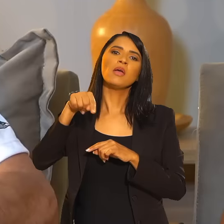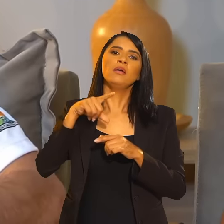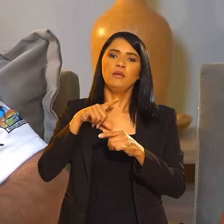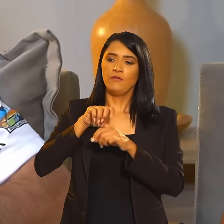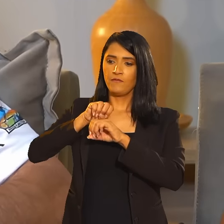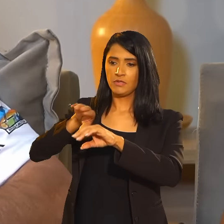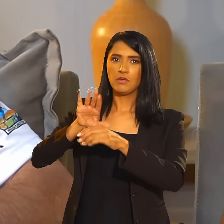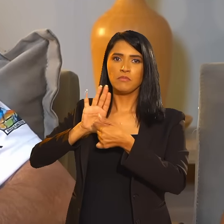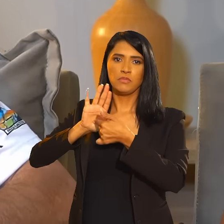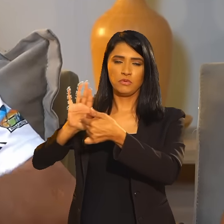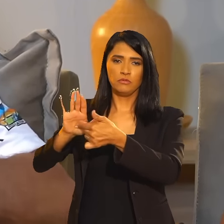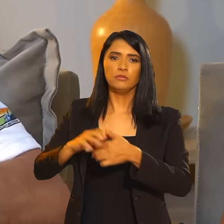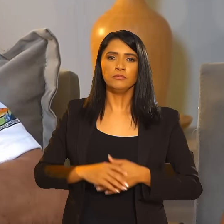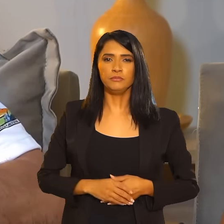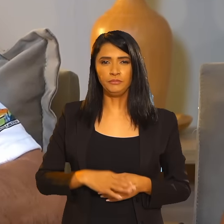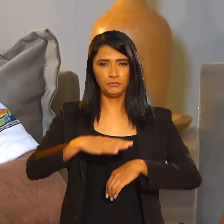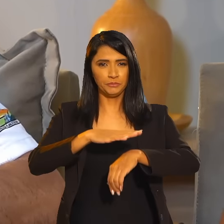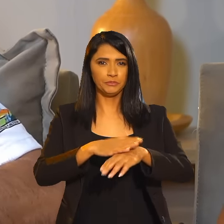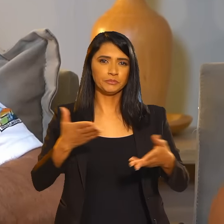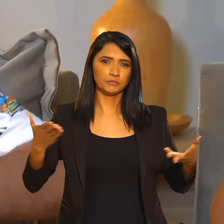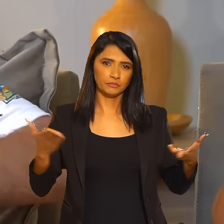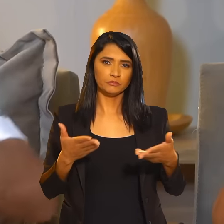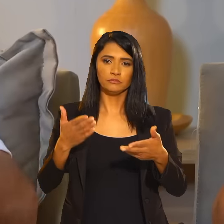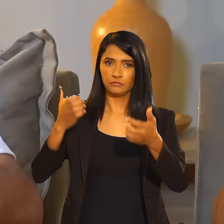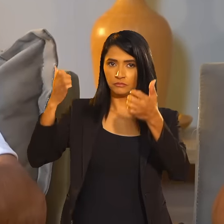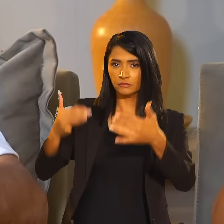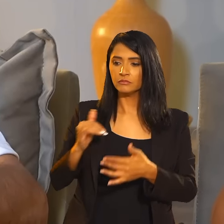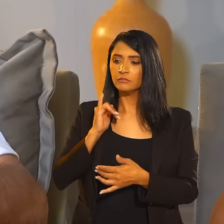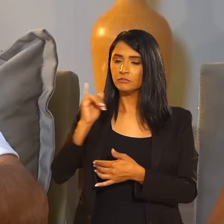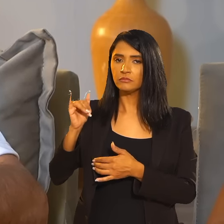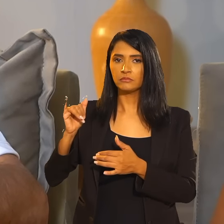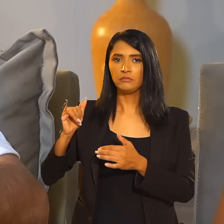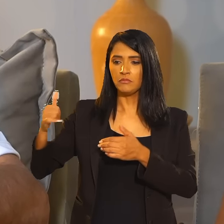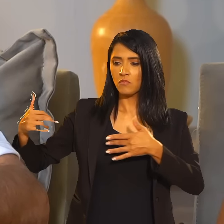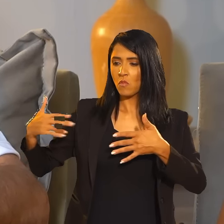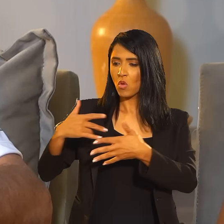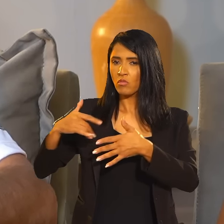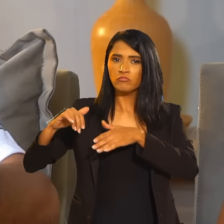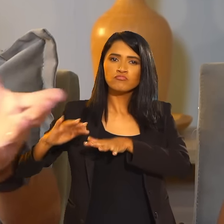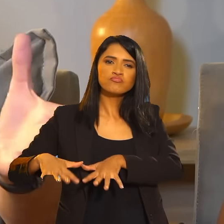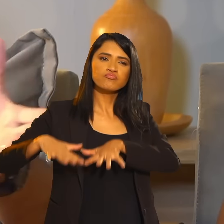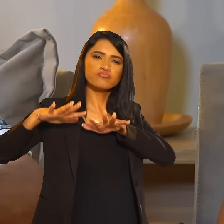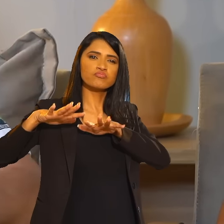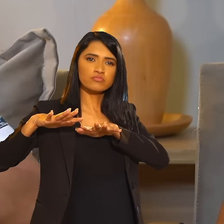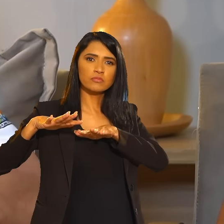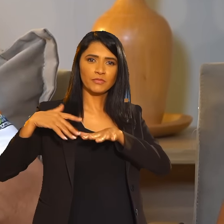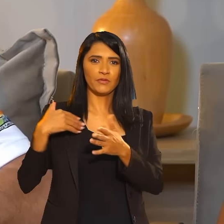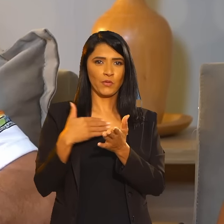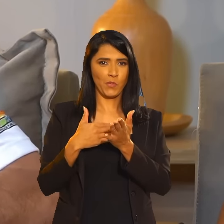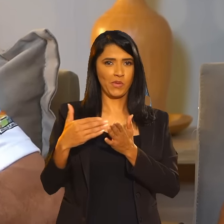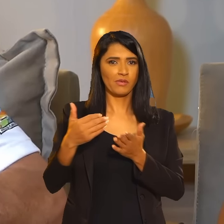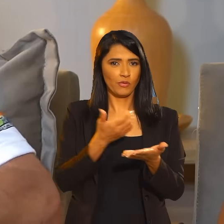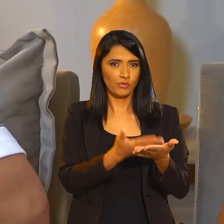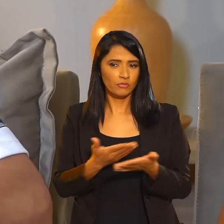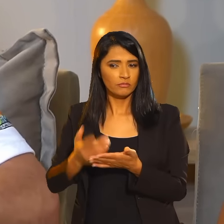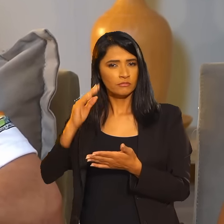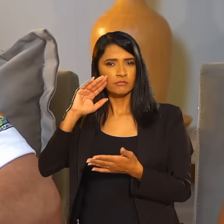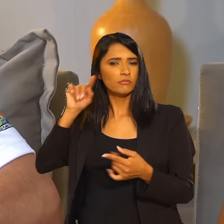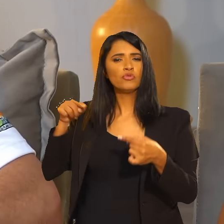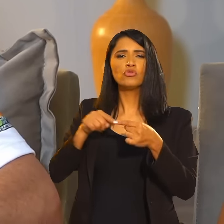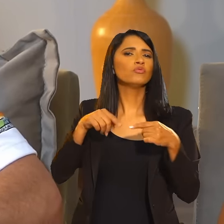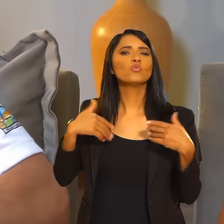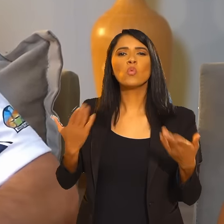vai trazer os ensinamentos. Aqui nesse momento, ele falou para uma multidão, né? E aí a gente vai continuar a lição para entender qual que